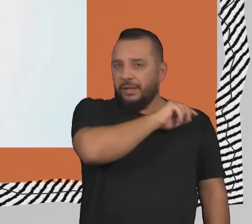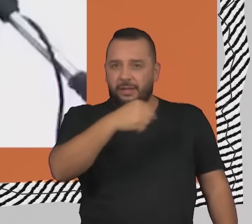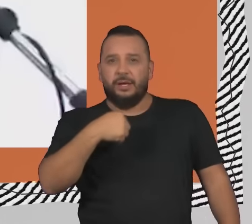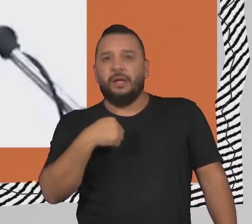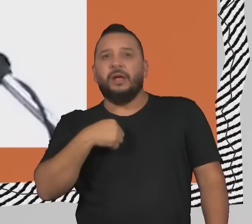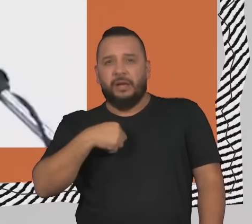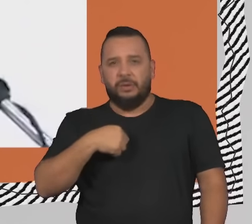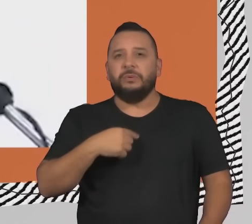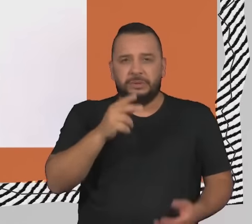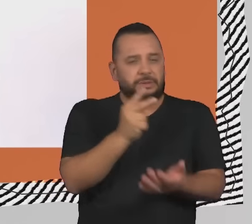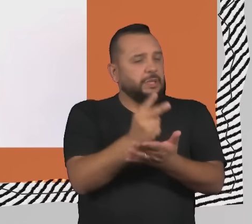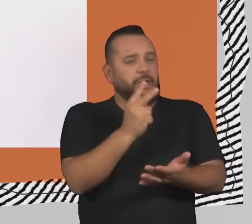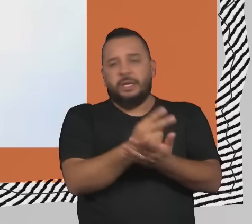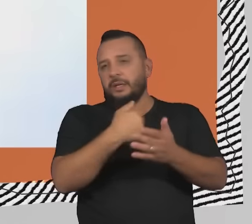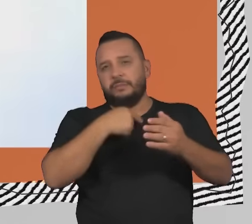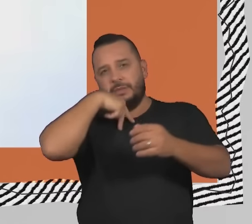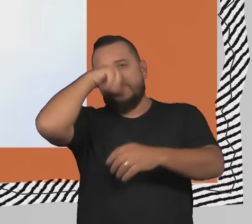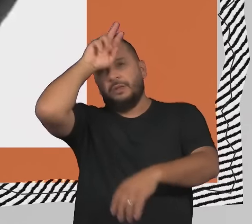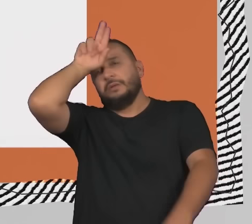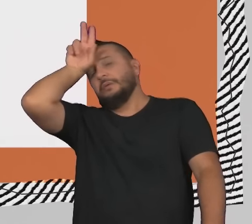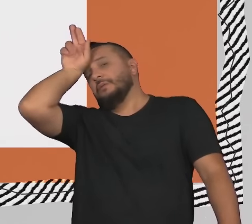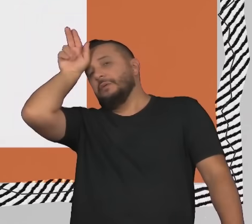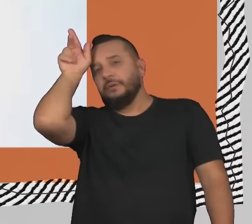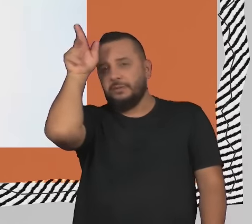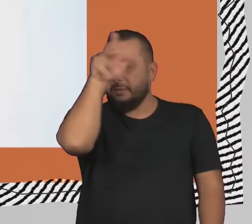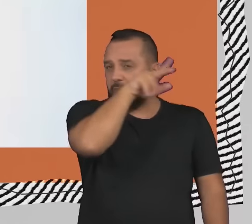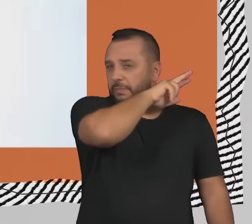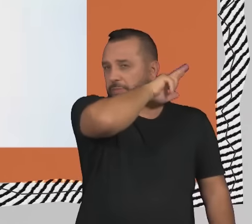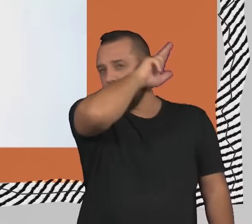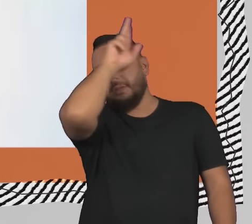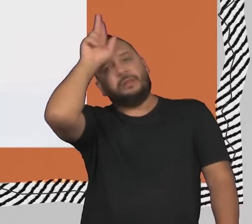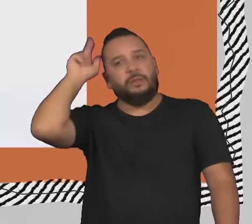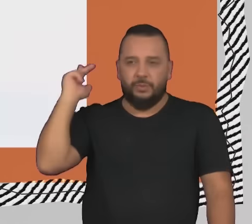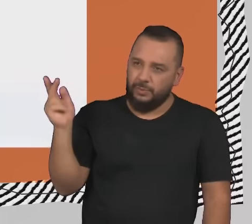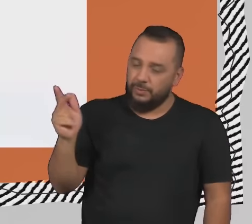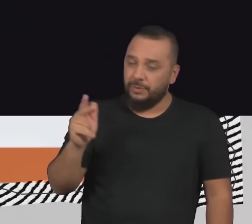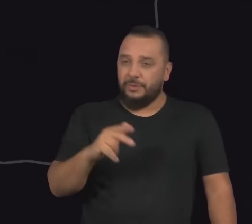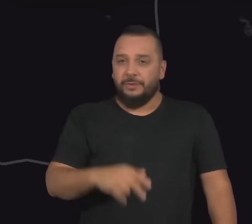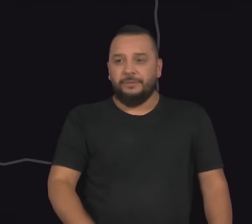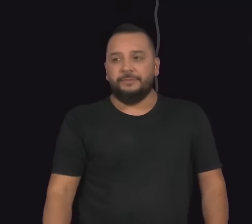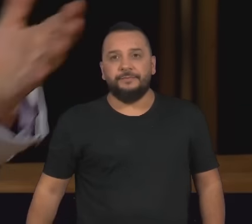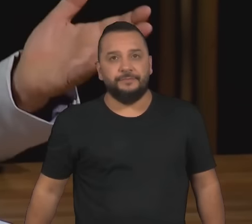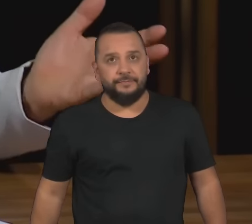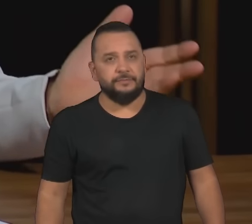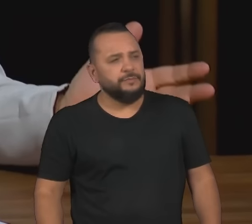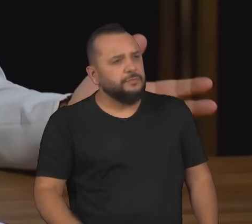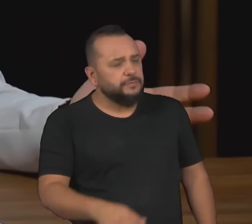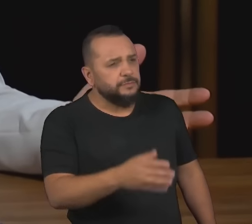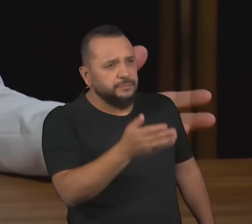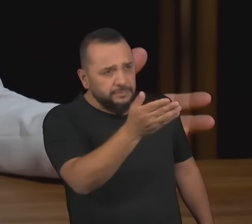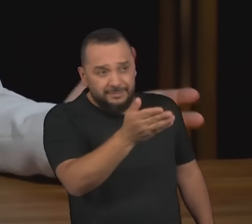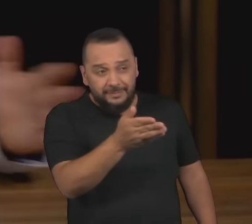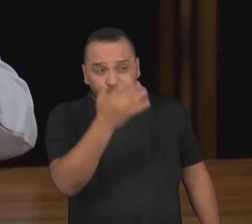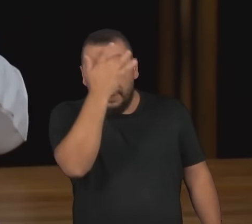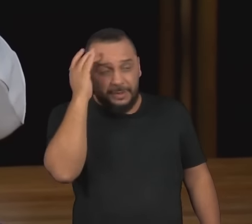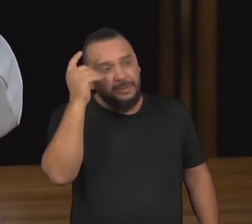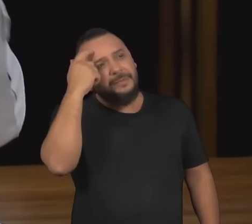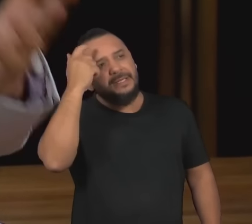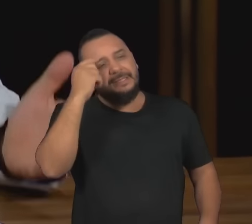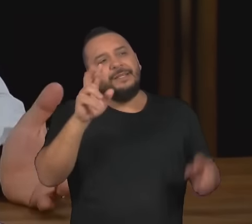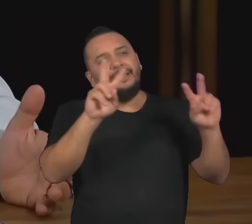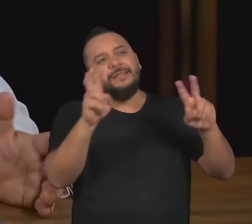dopado. Eu tô sempre dopado. que será que eles estão pensando dessa conversa? Não